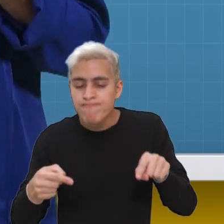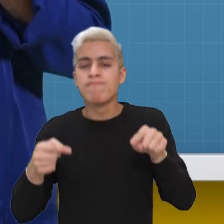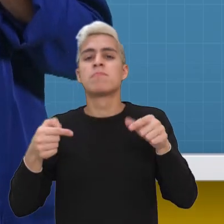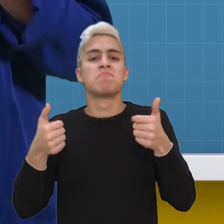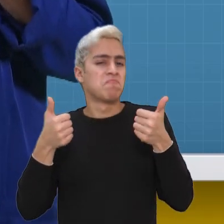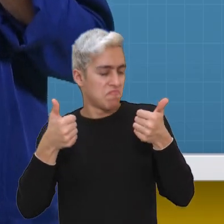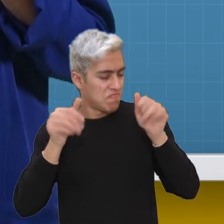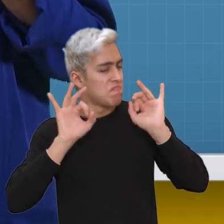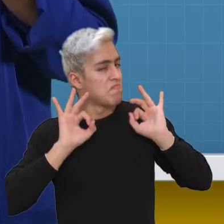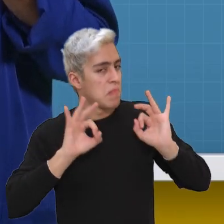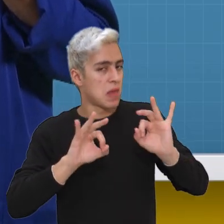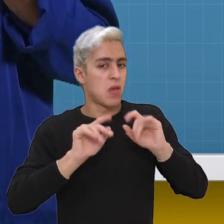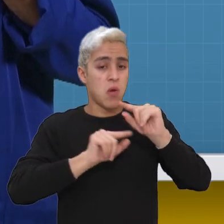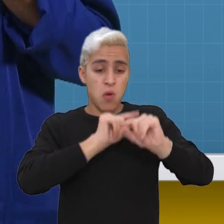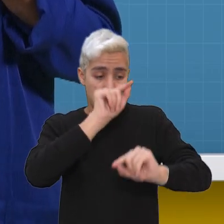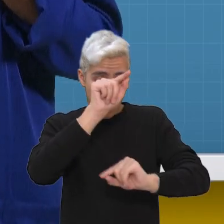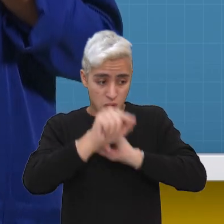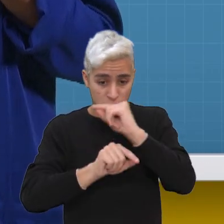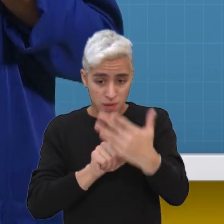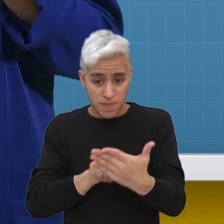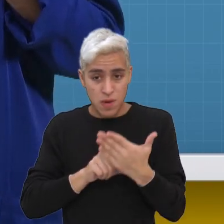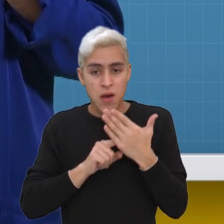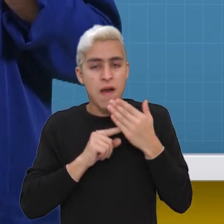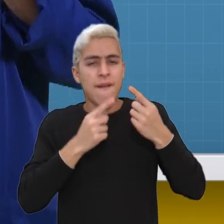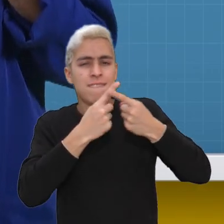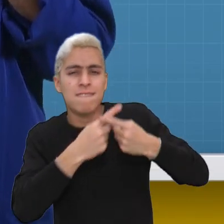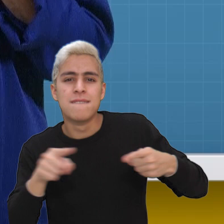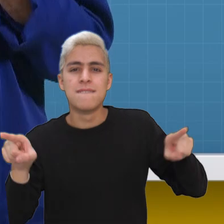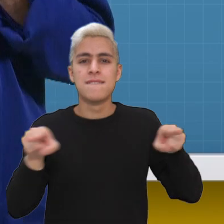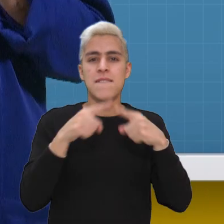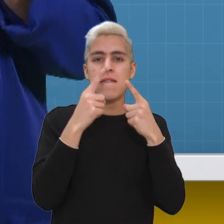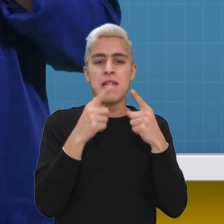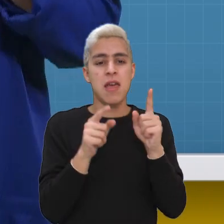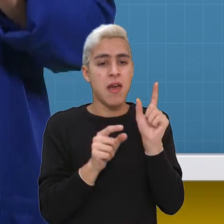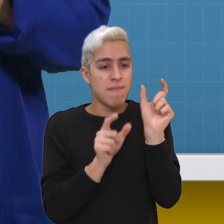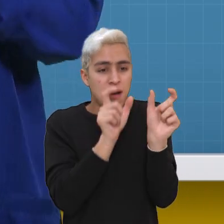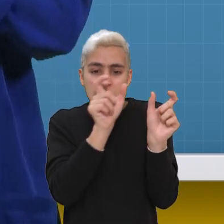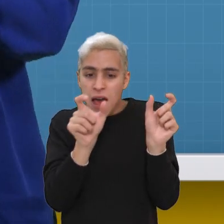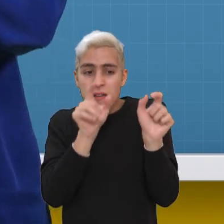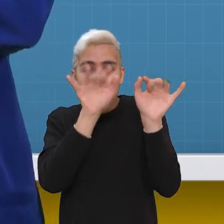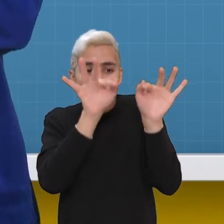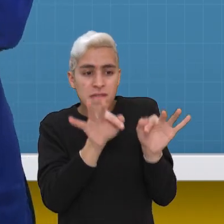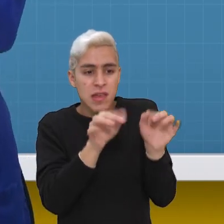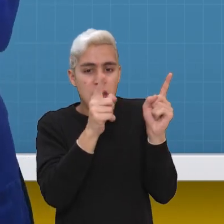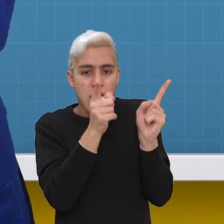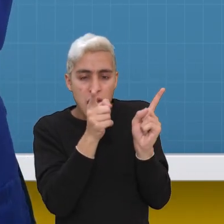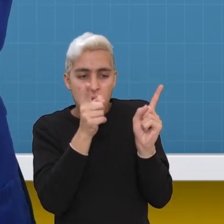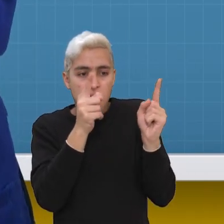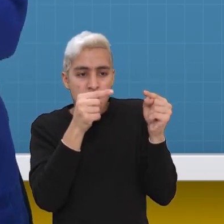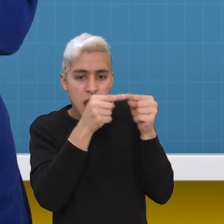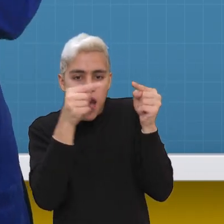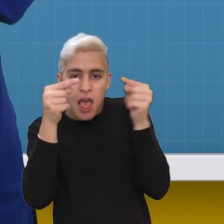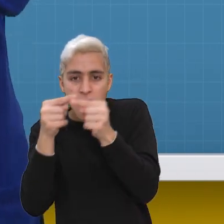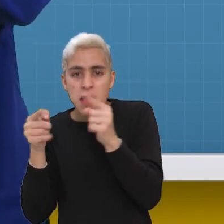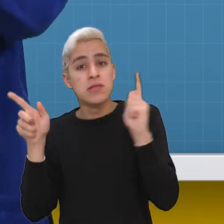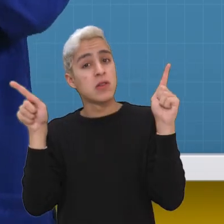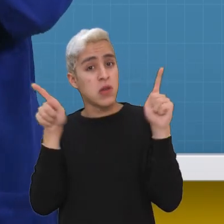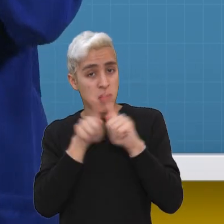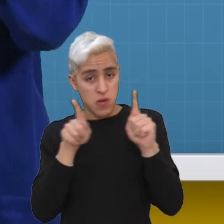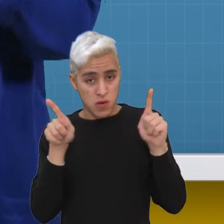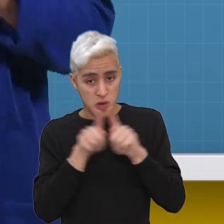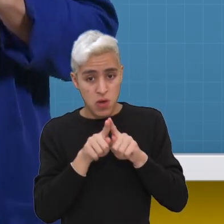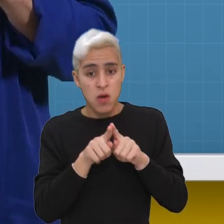chão. Sim, perfeito, né? O que traz musicalidade é a finalização nas palavras,